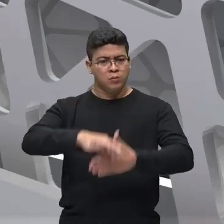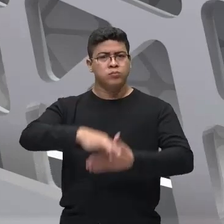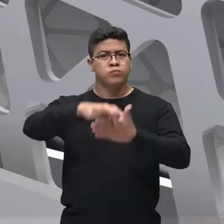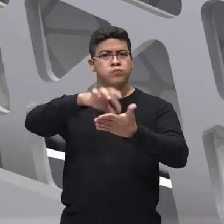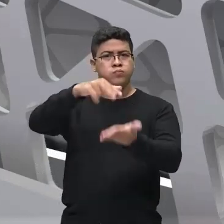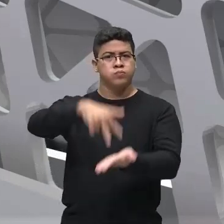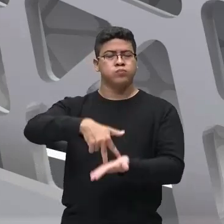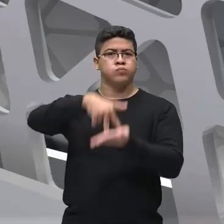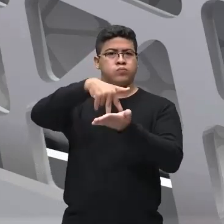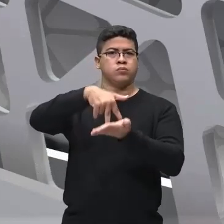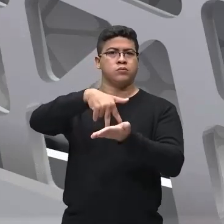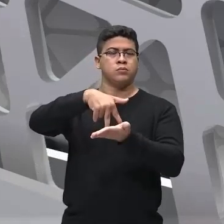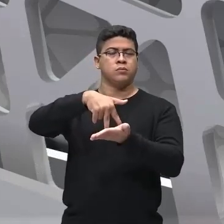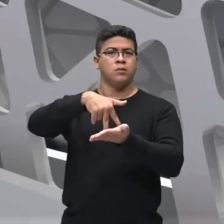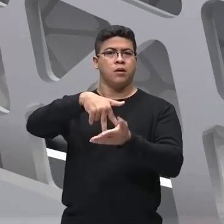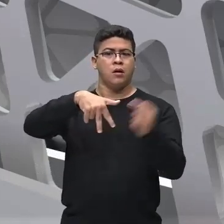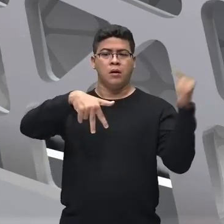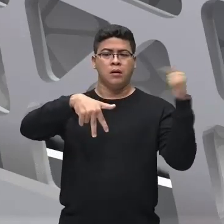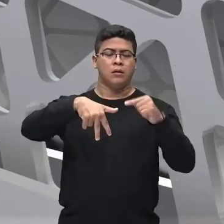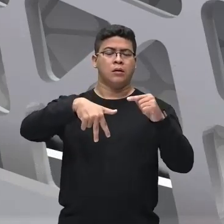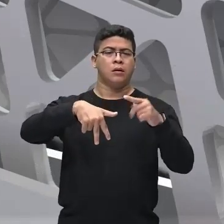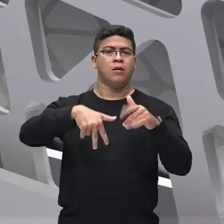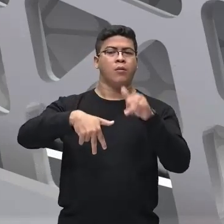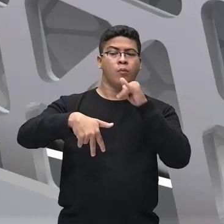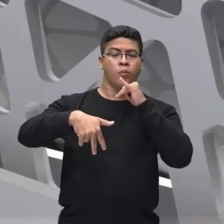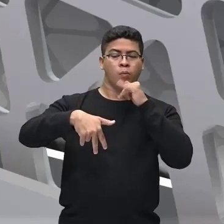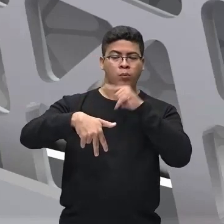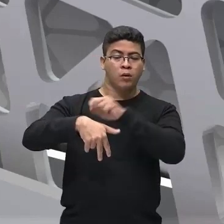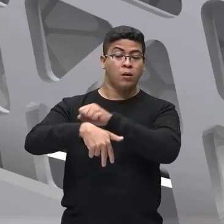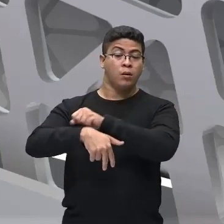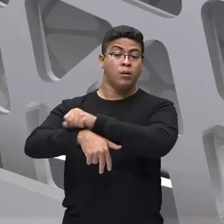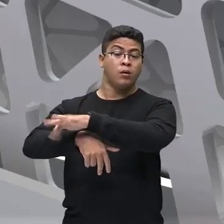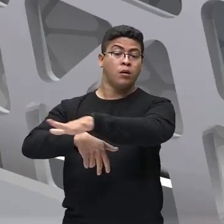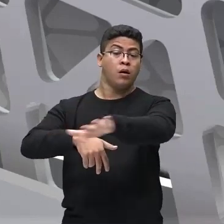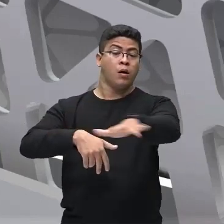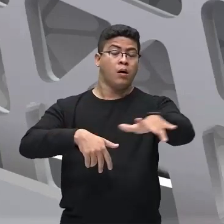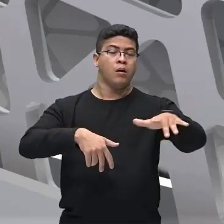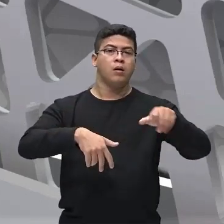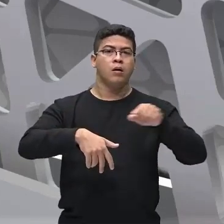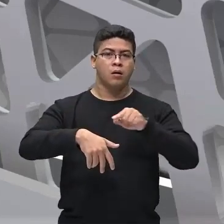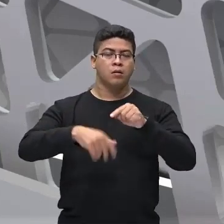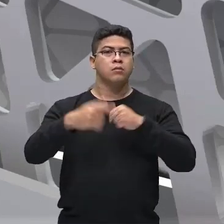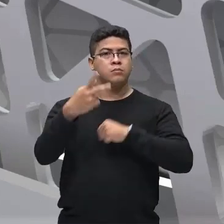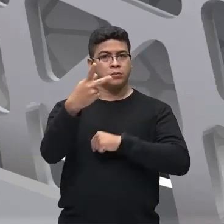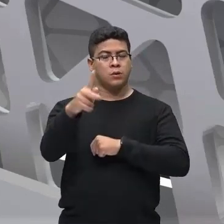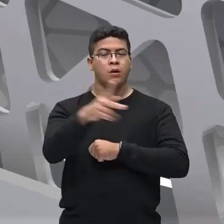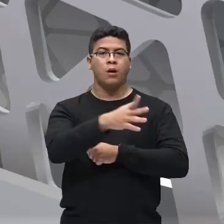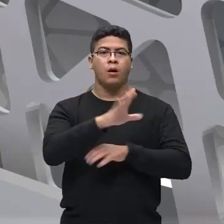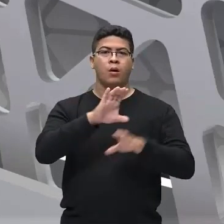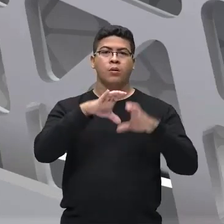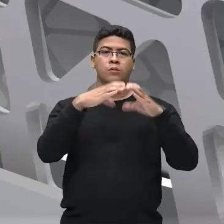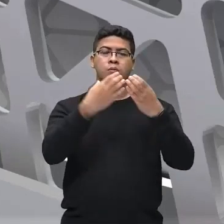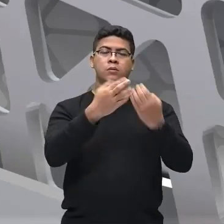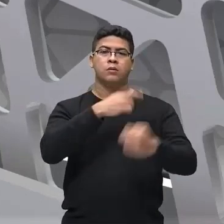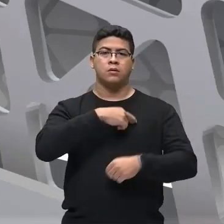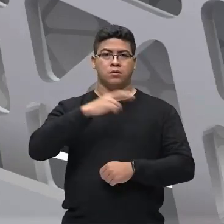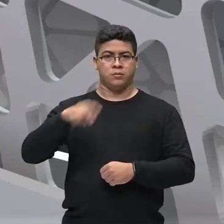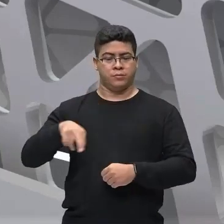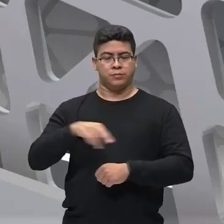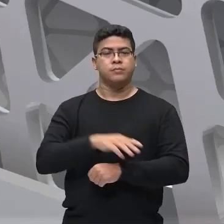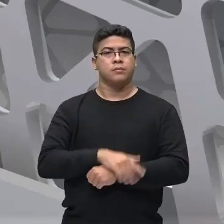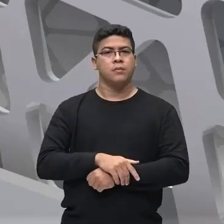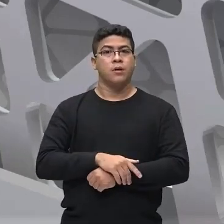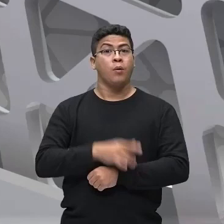protagonistas, porque eles estão dando exemplo para toda a sua comunidade religiosa. Ontem nós